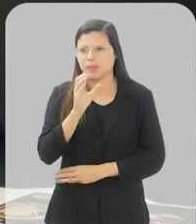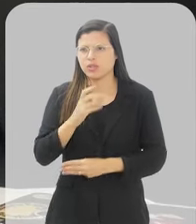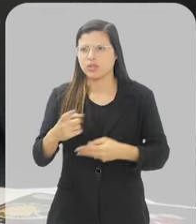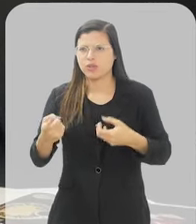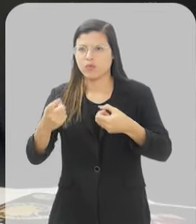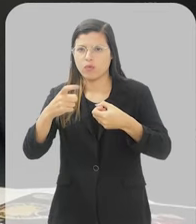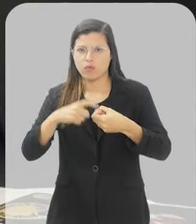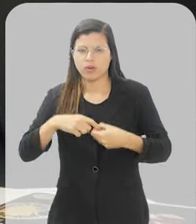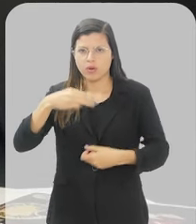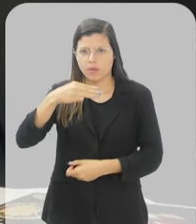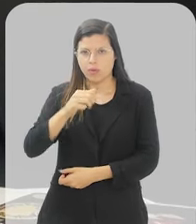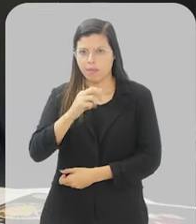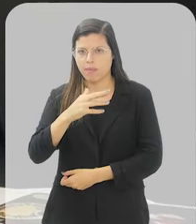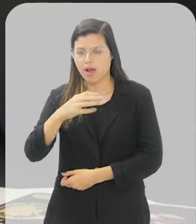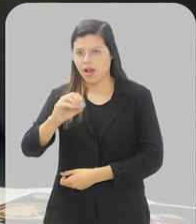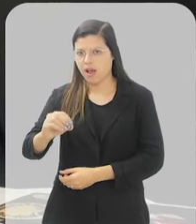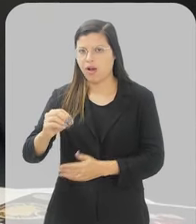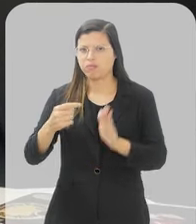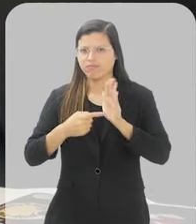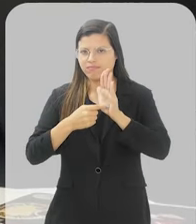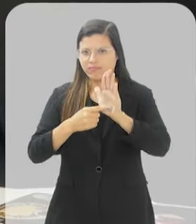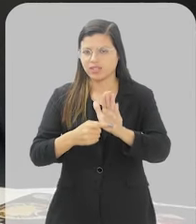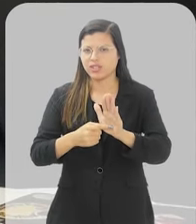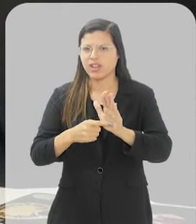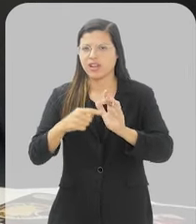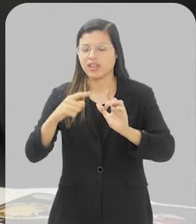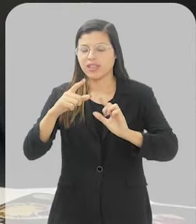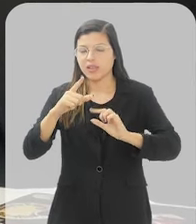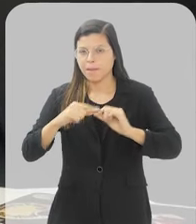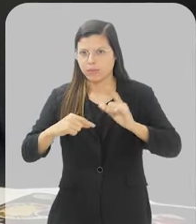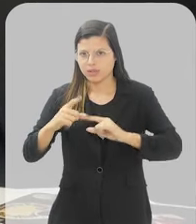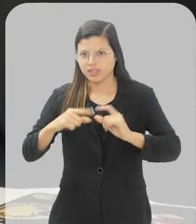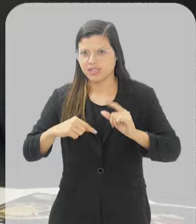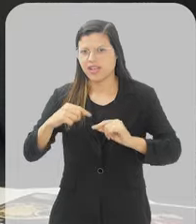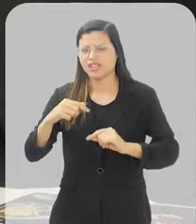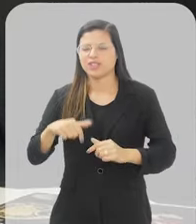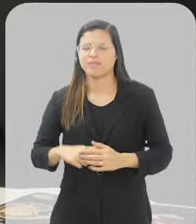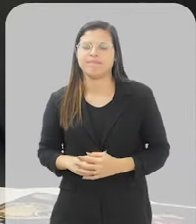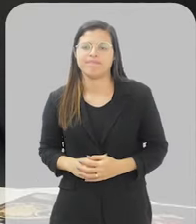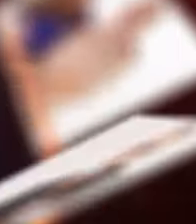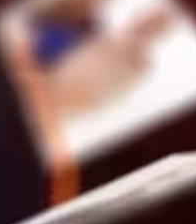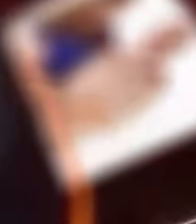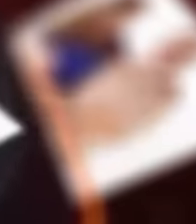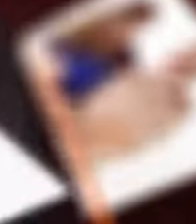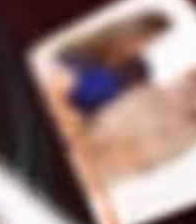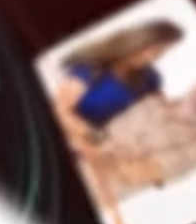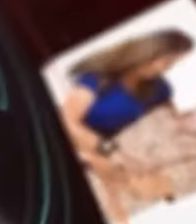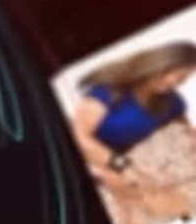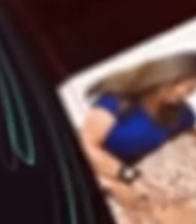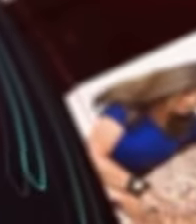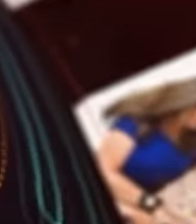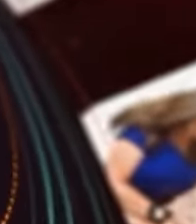e voltamos já com Marcos Leroy, destaque da Mocidade Independente de Padre Miguel.